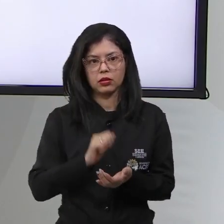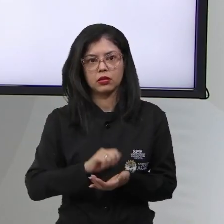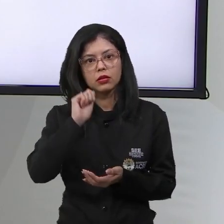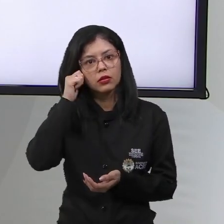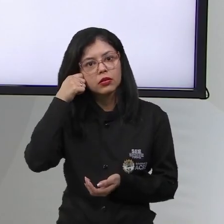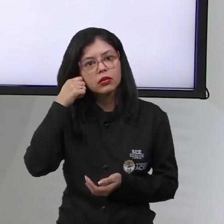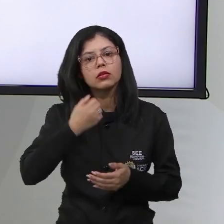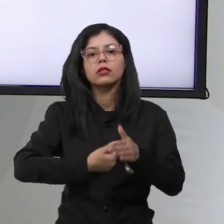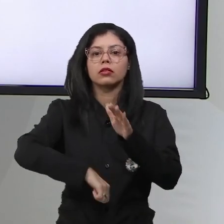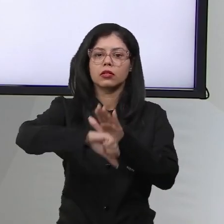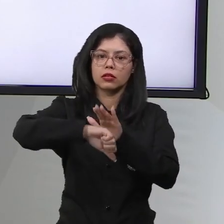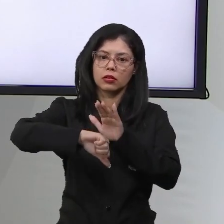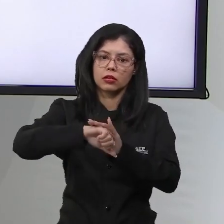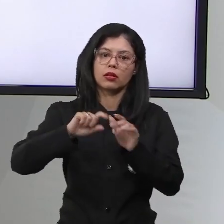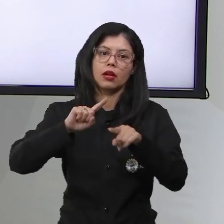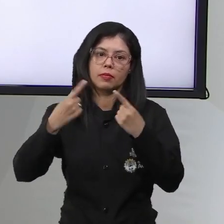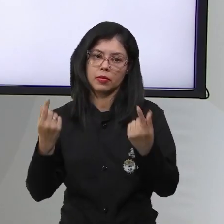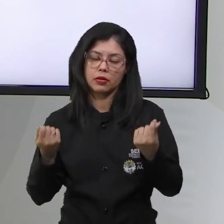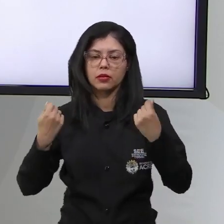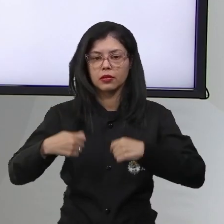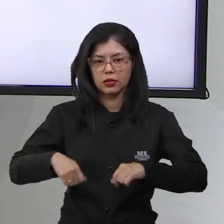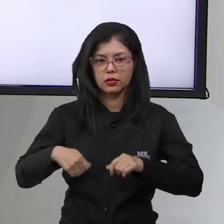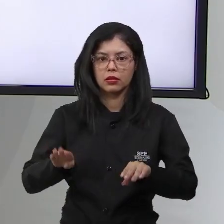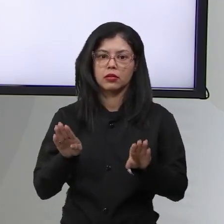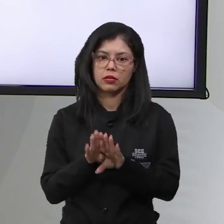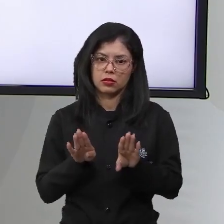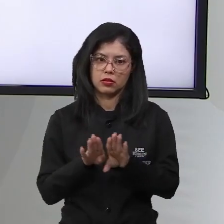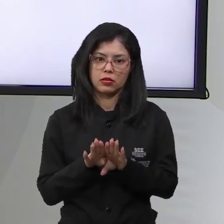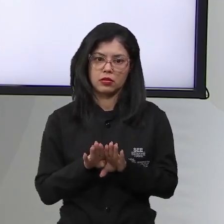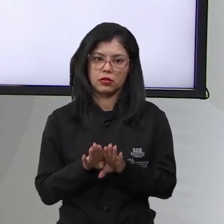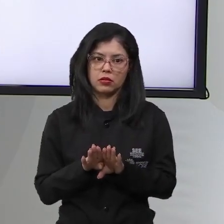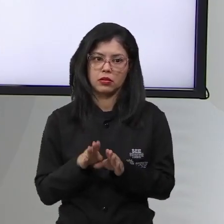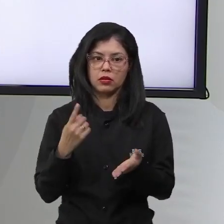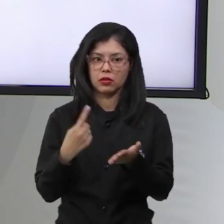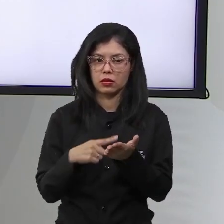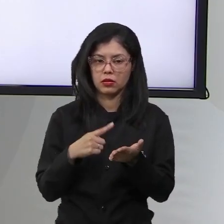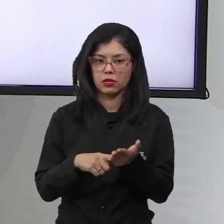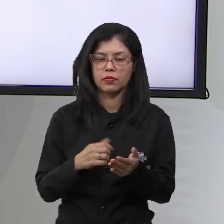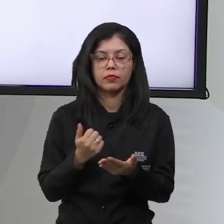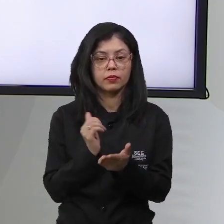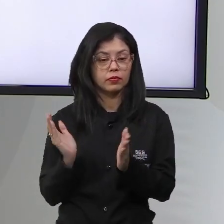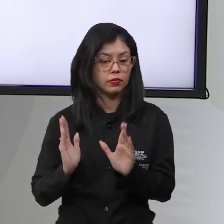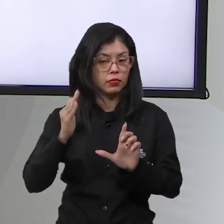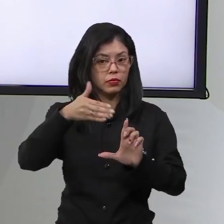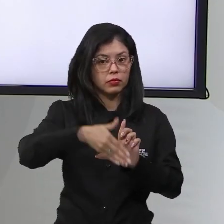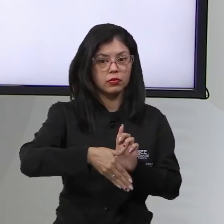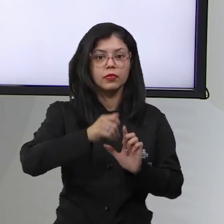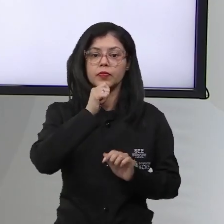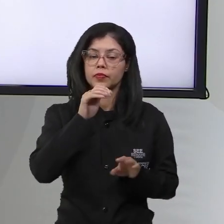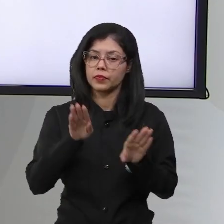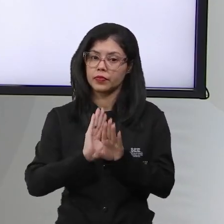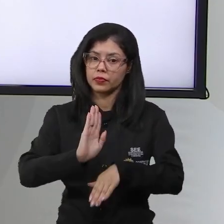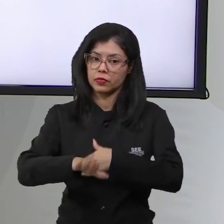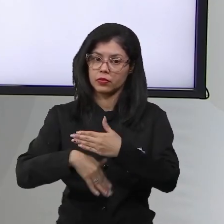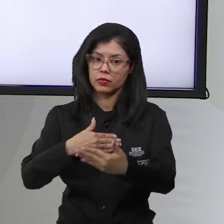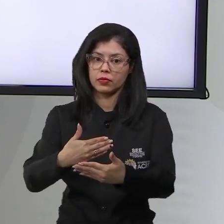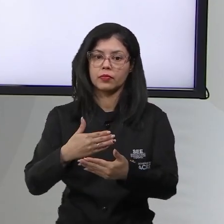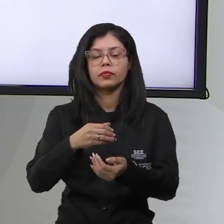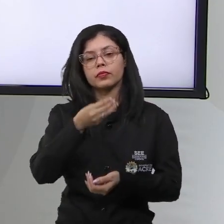negra criminosa, mas é necessário também dar condições de acesso para que esse